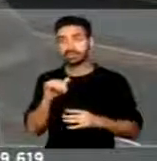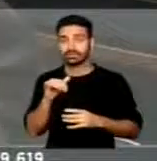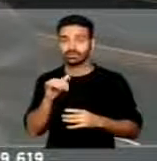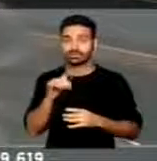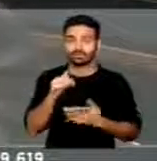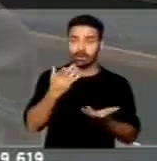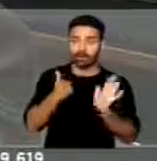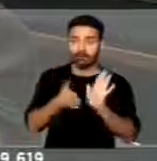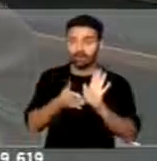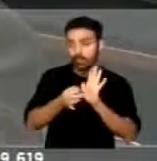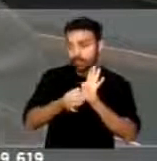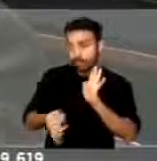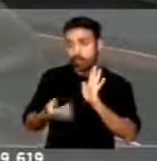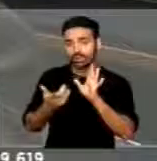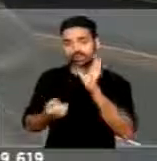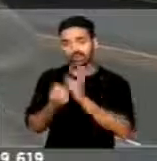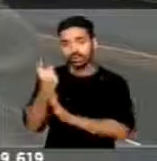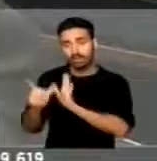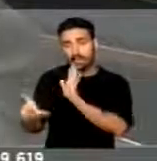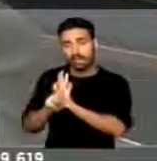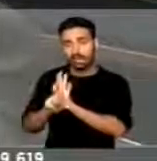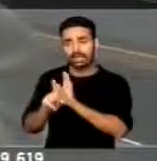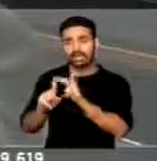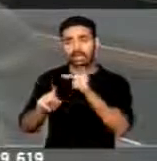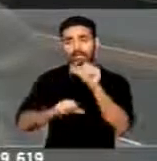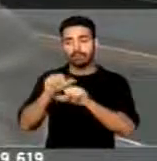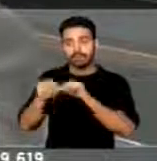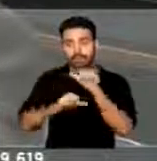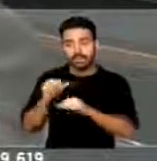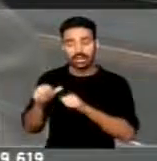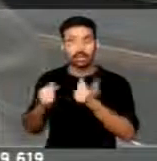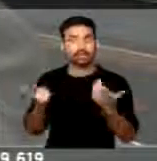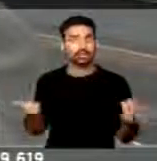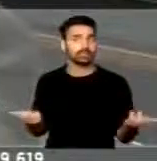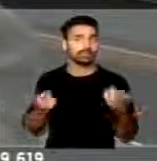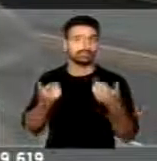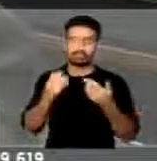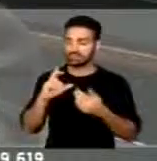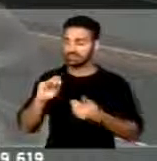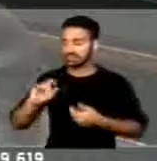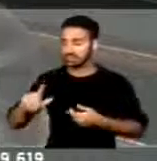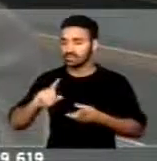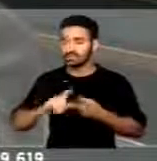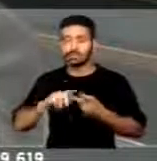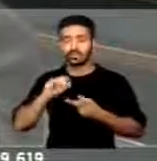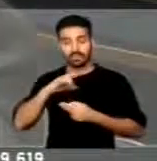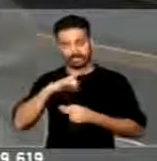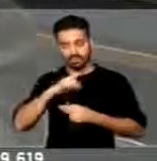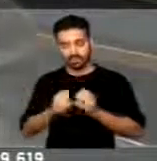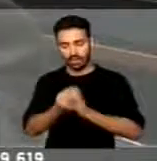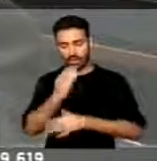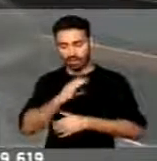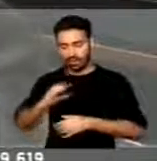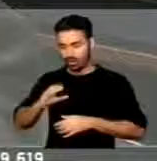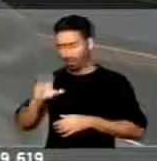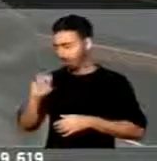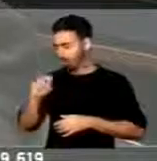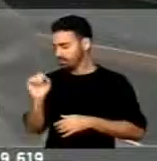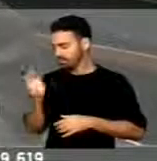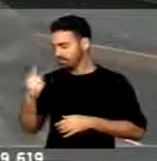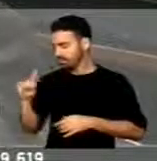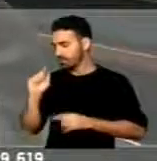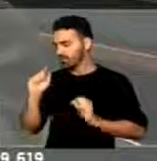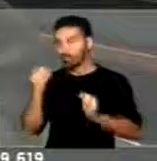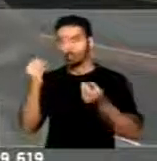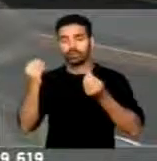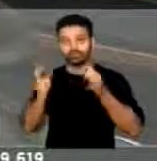uma proposição legislativa, né? Alterando o marco civil da internet para ter uma comissão, para o juiz sozinho não poder